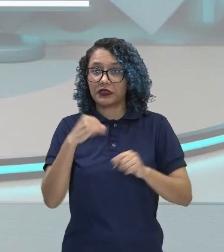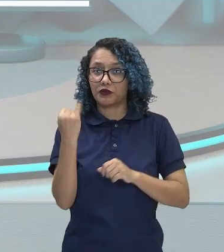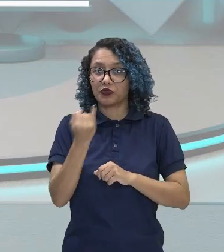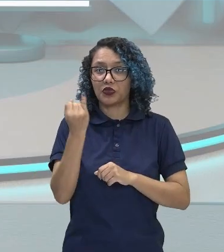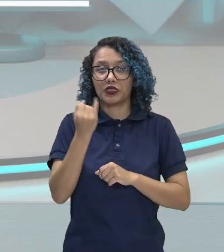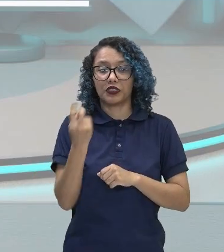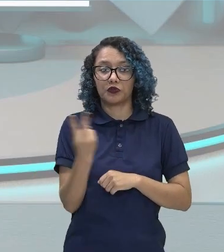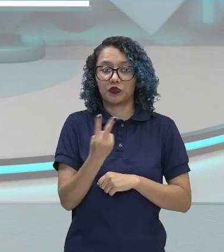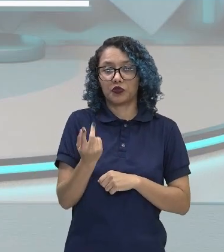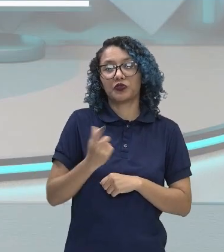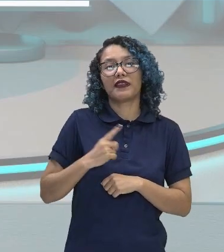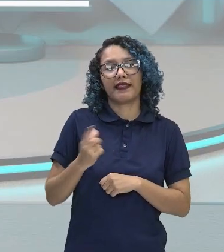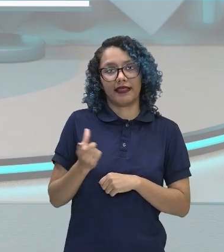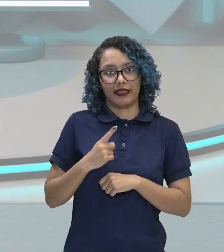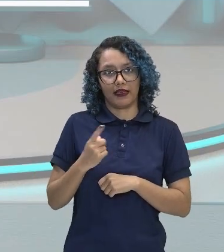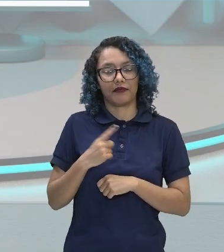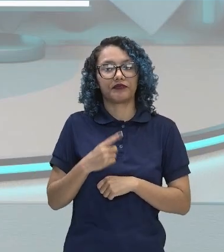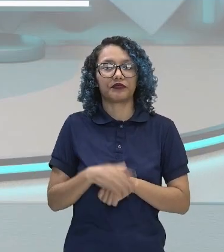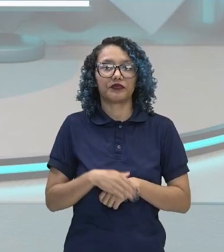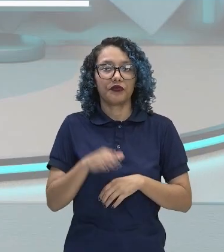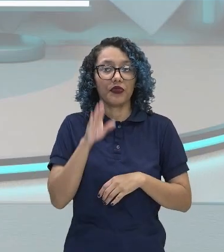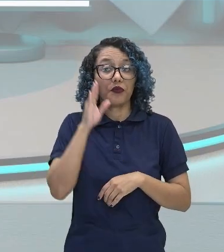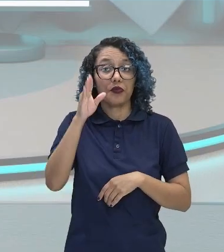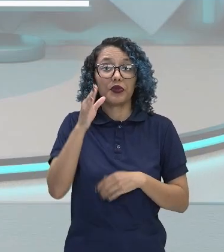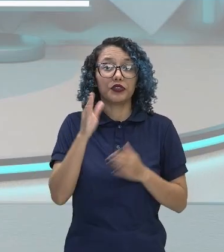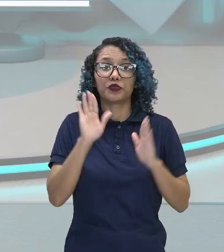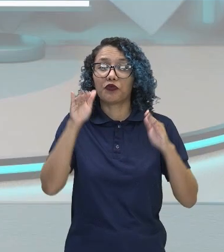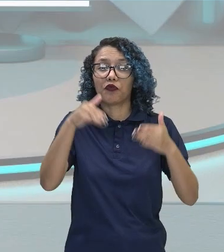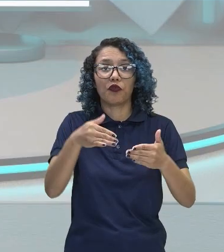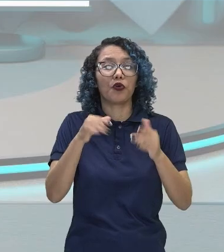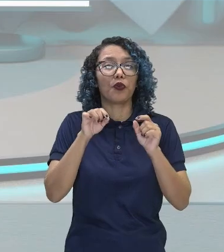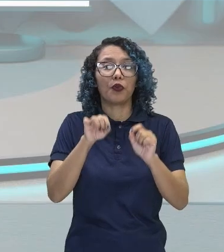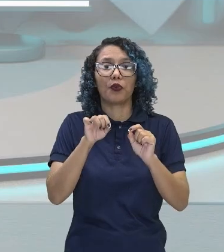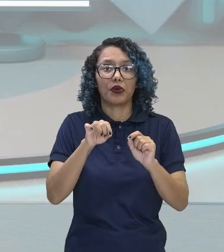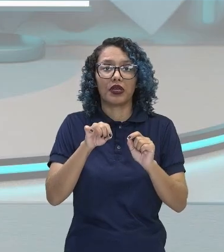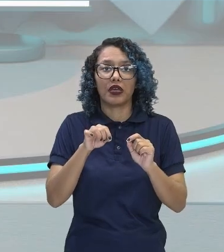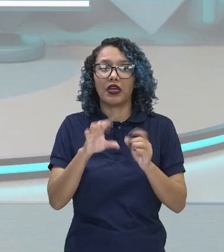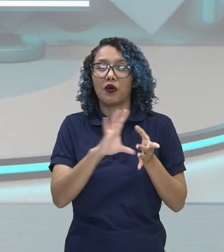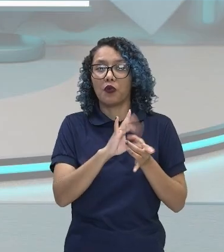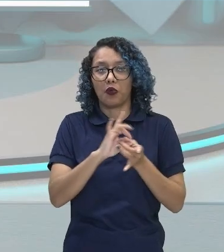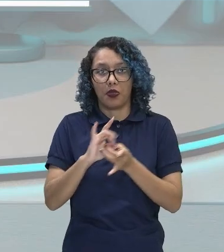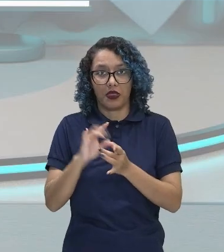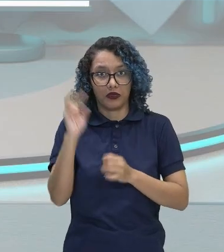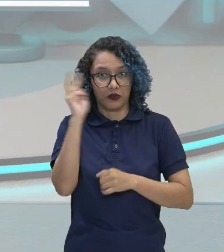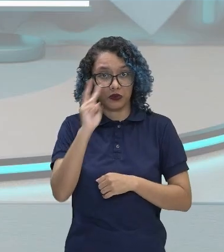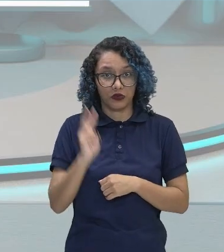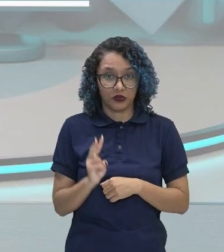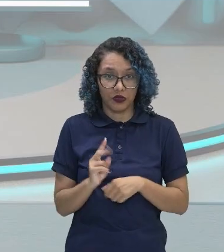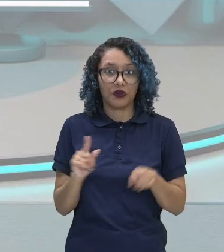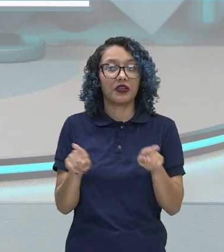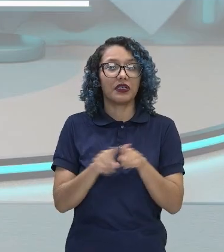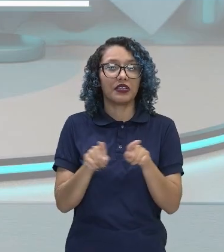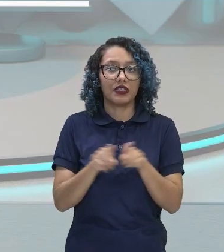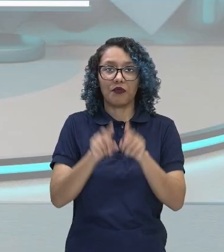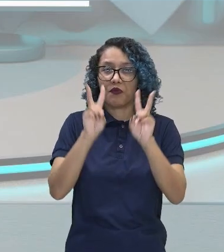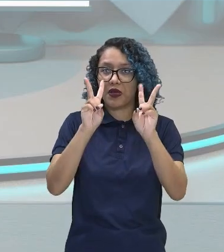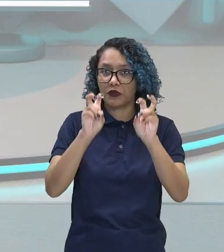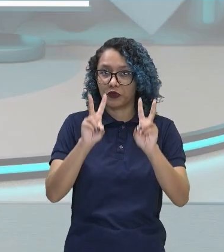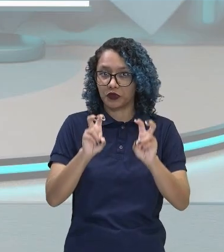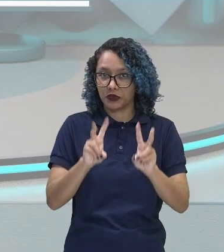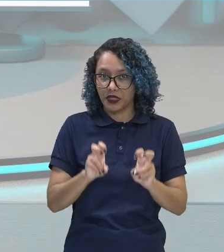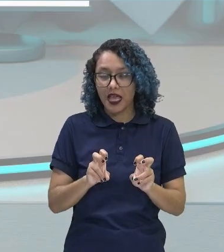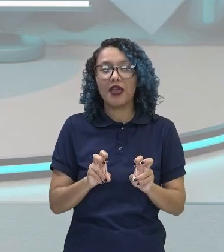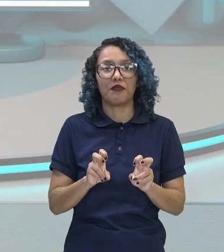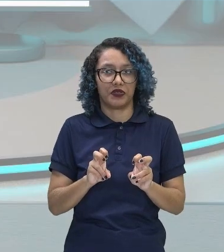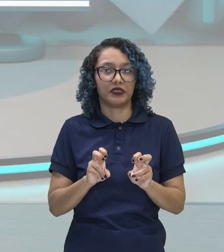dois movimentos, principalmente em relação ao contexto histórico e às temáticas abordadas. E nós